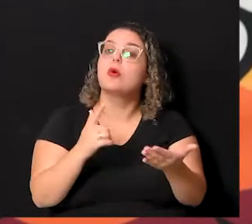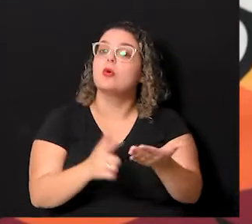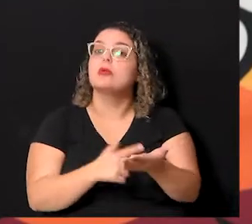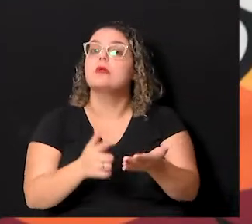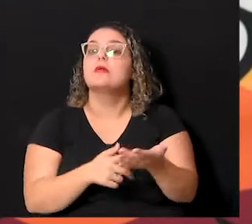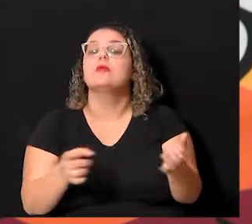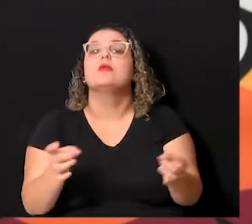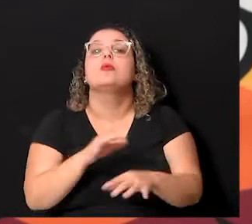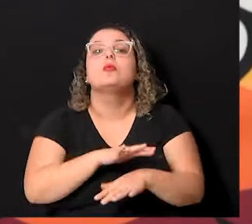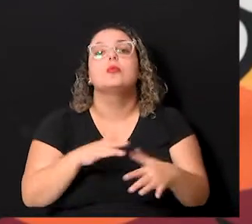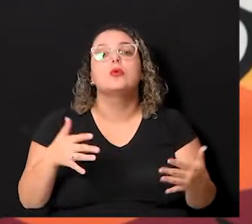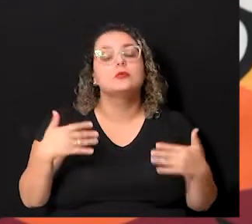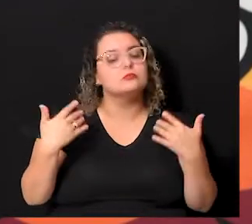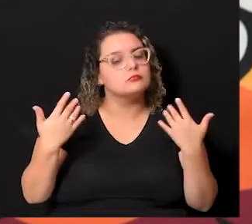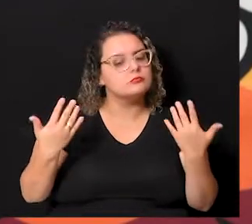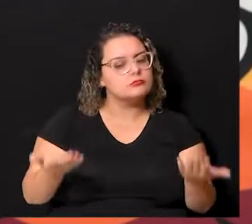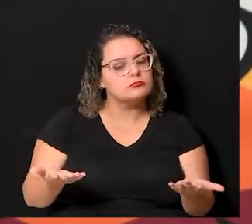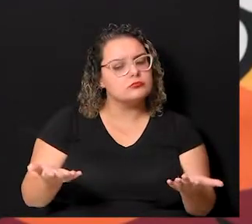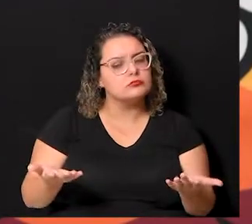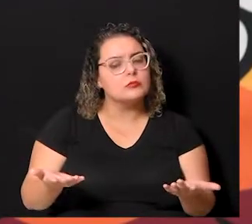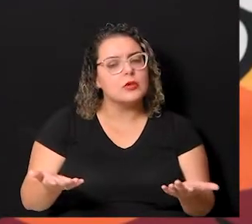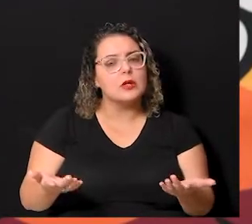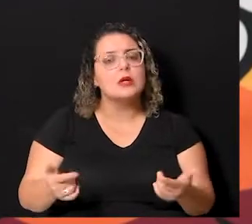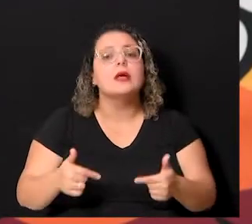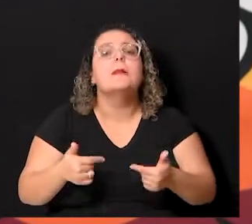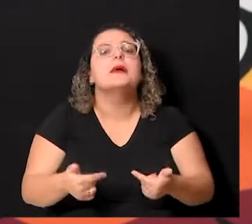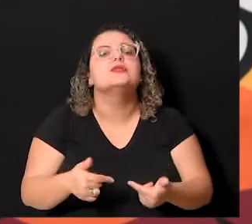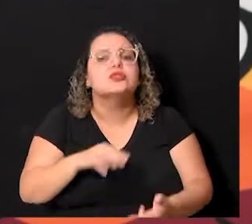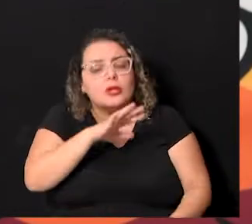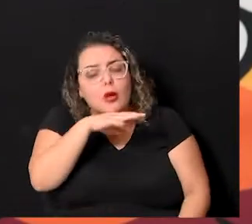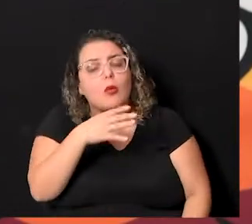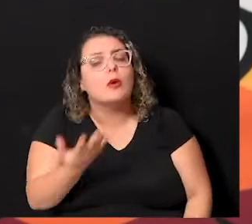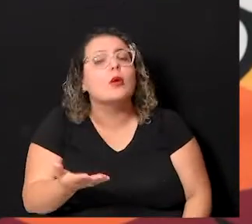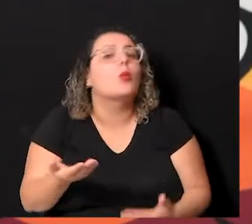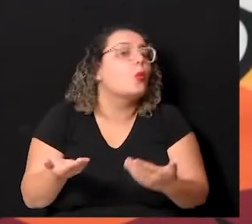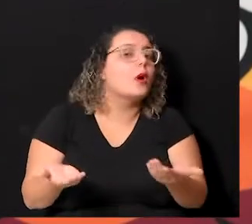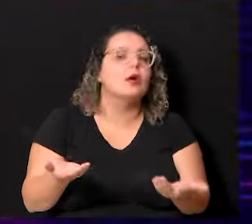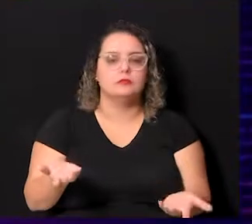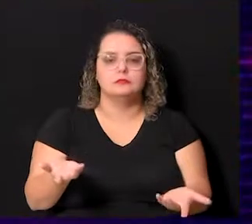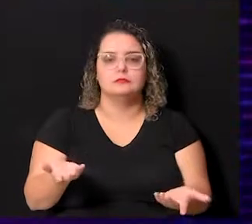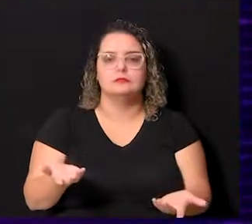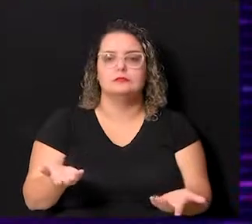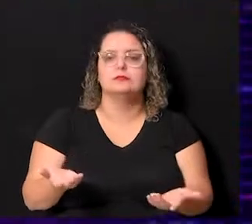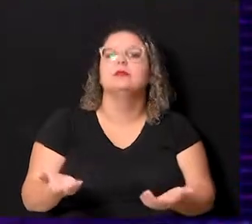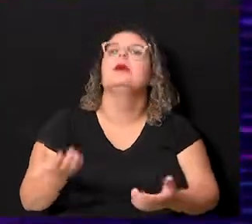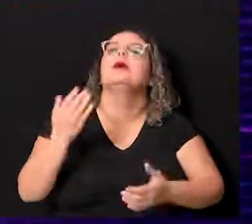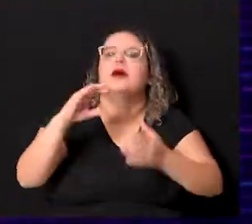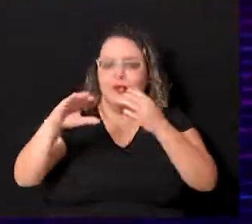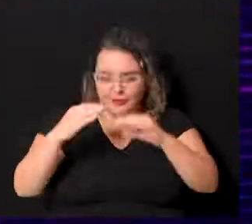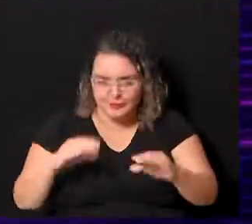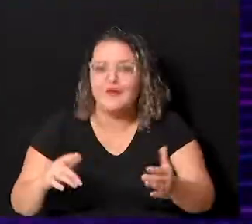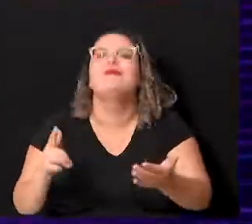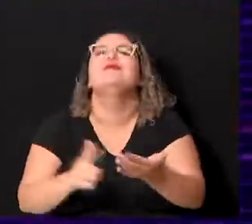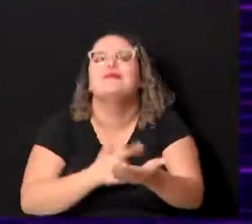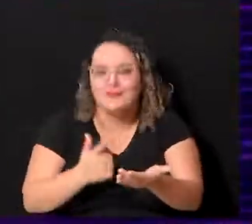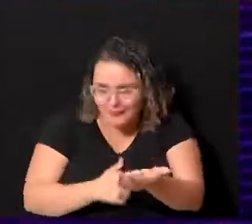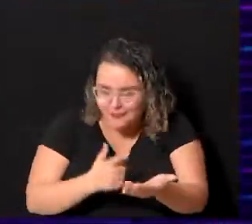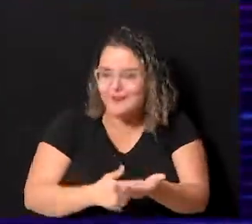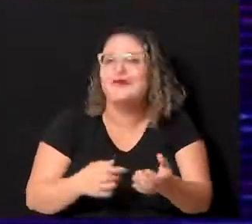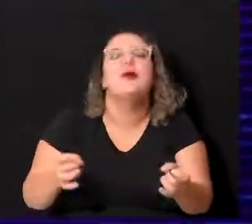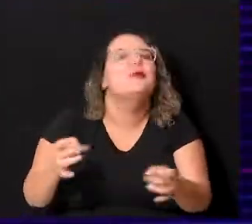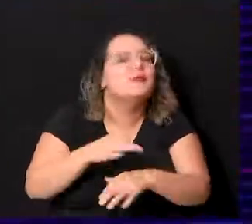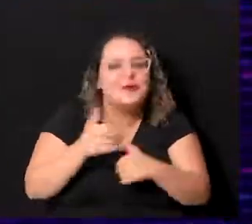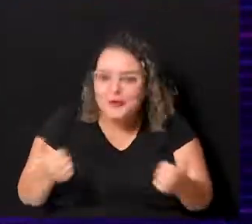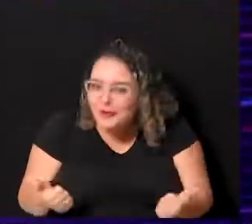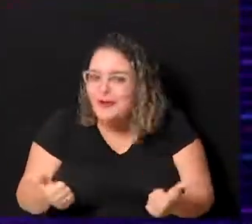ver o livro pronto, né? E aí, e a parte chata, a parte ruim? É divulgar, é ver o livro pronto, é tudo isso